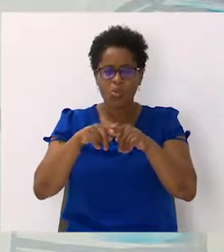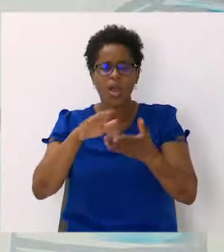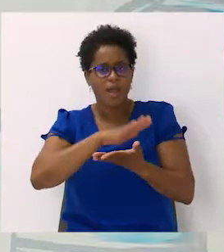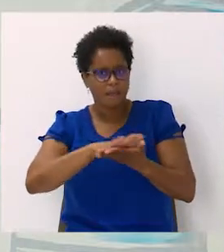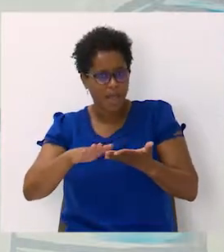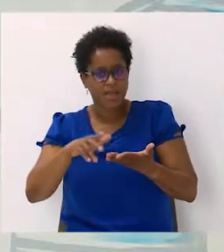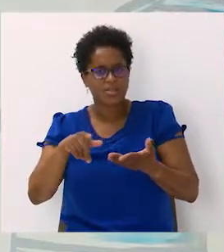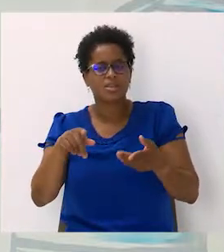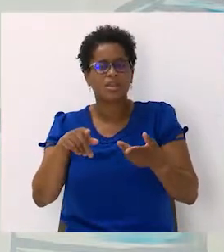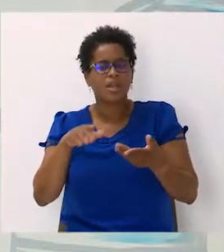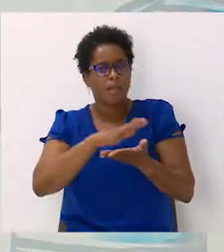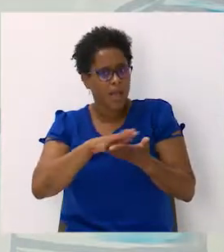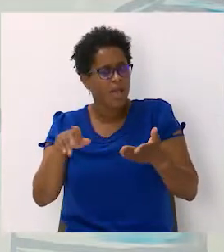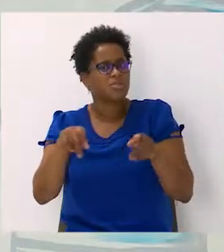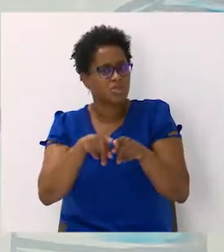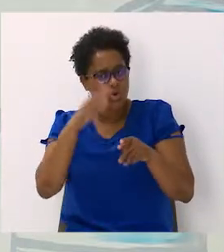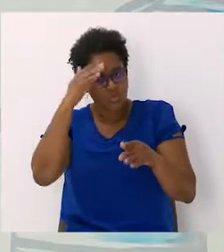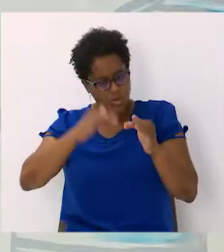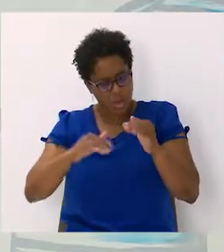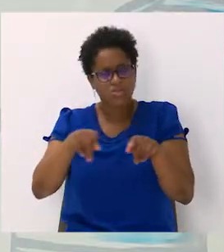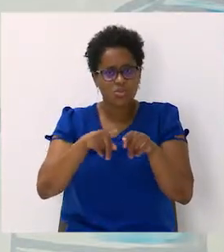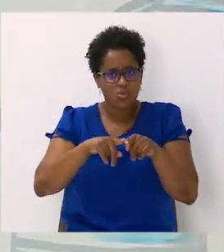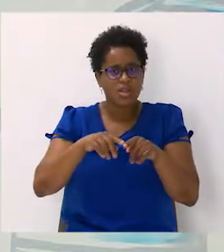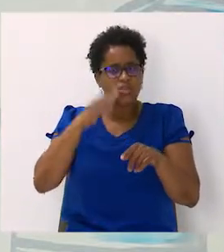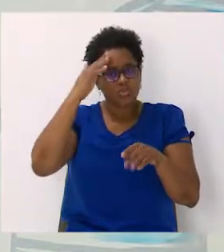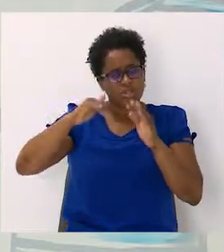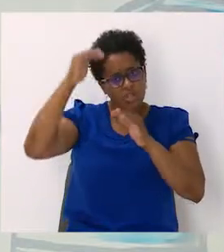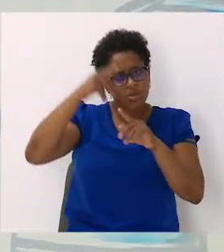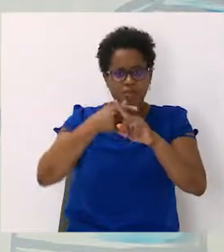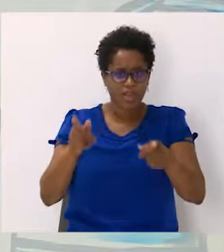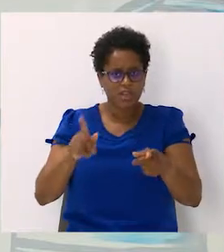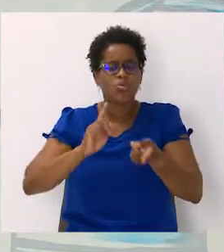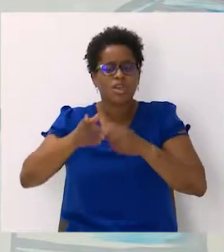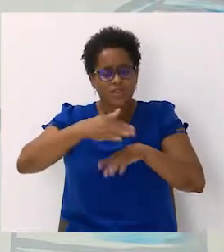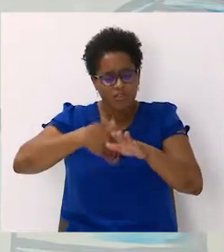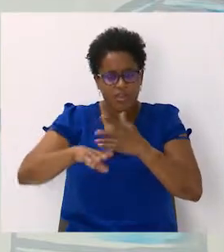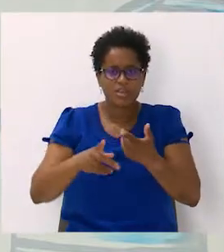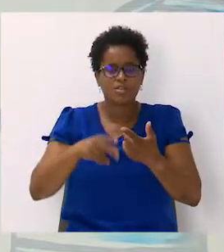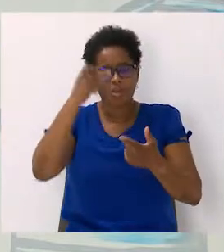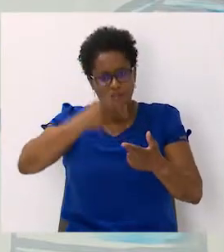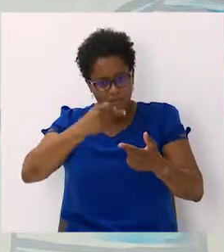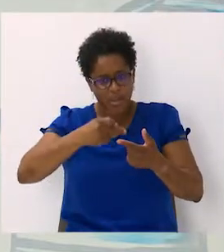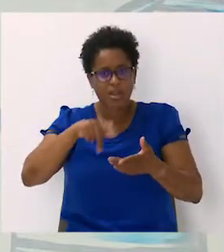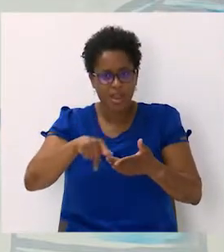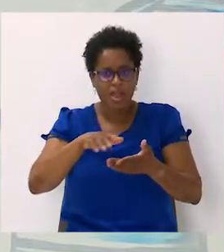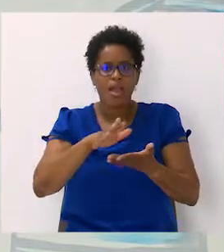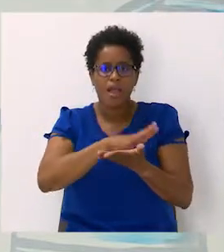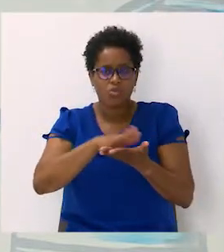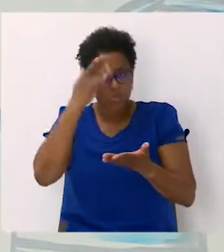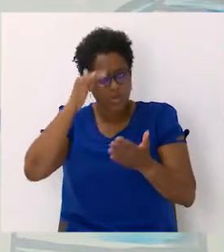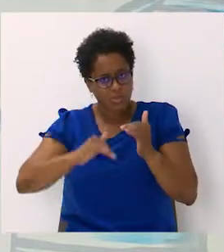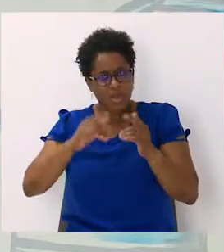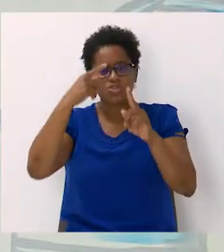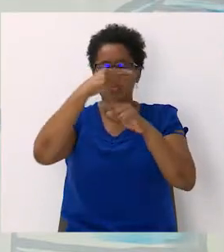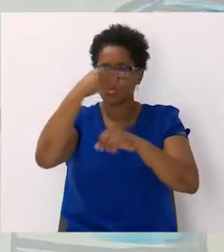base e expoentes diferentes, o que é que vamos fazer? Vamos manter a base e